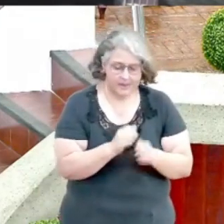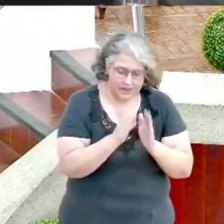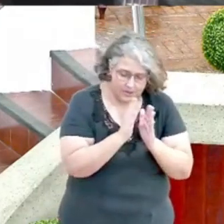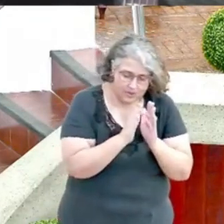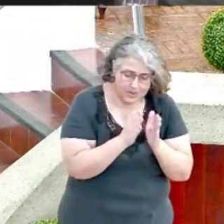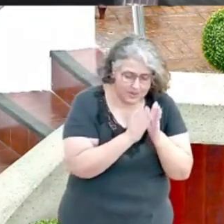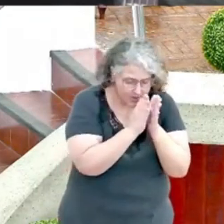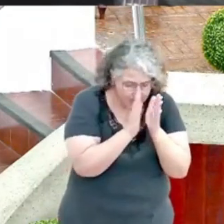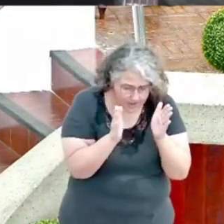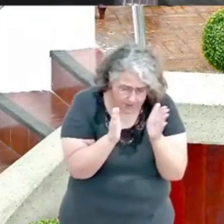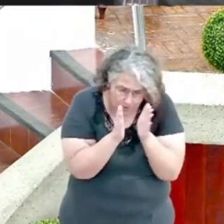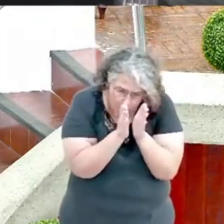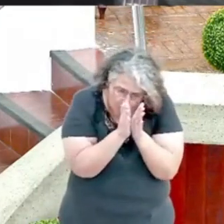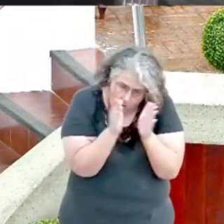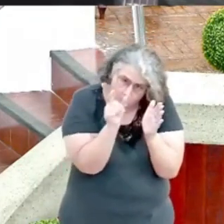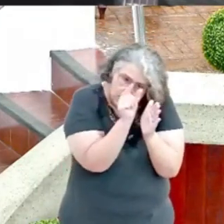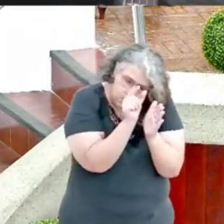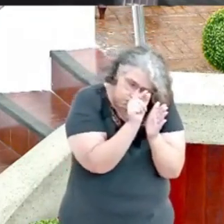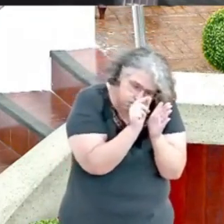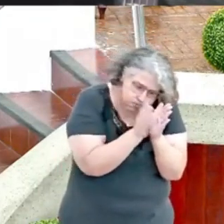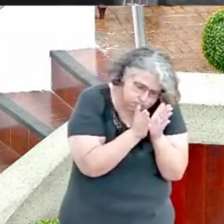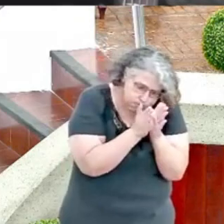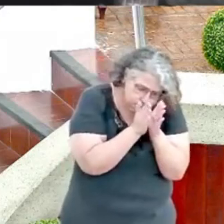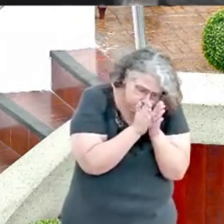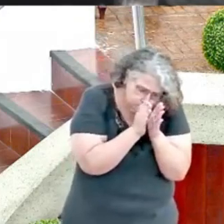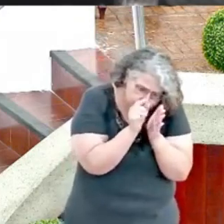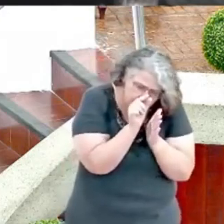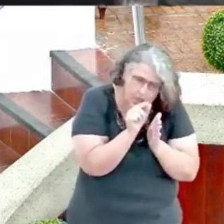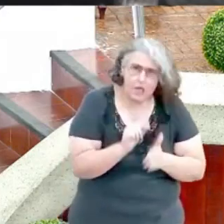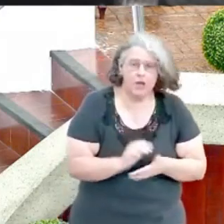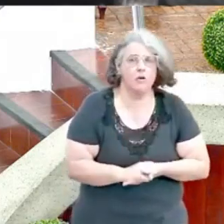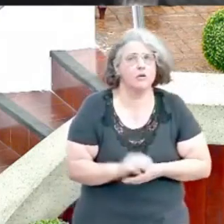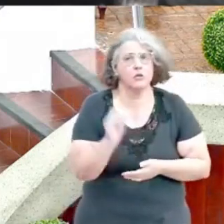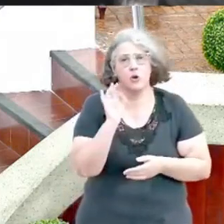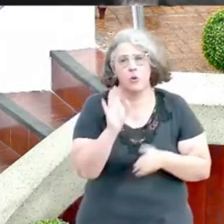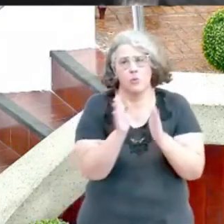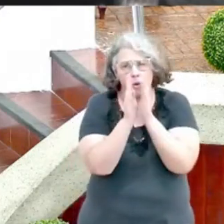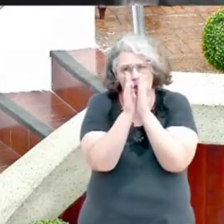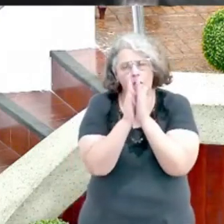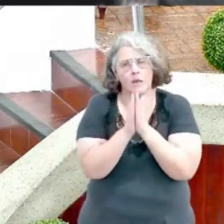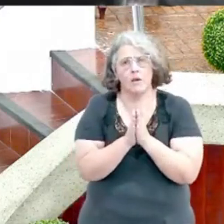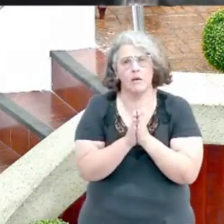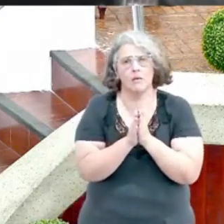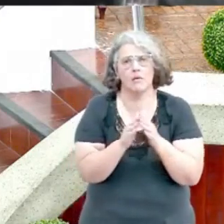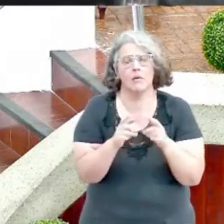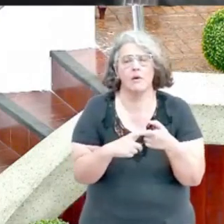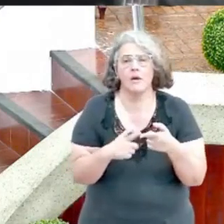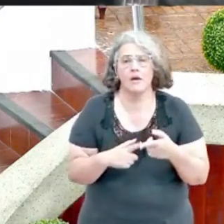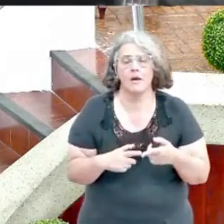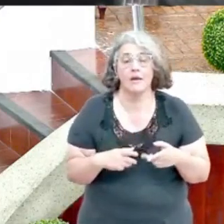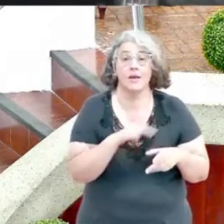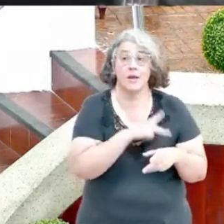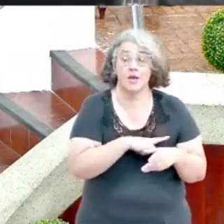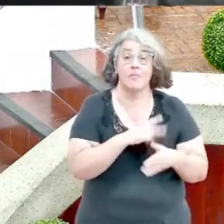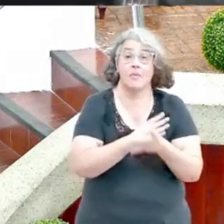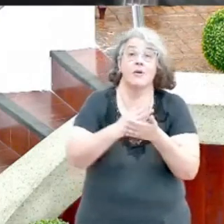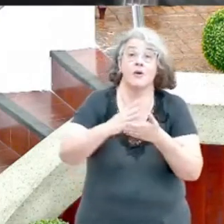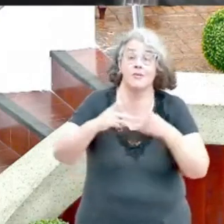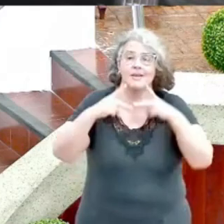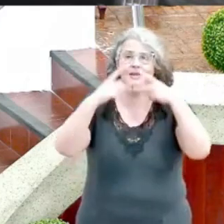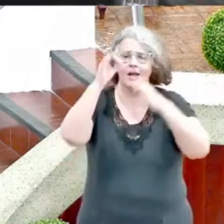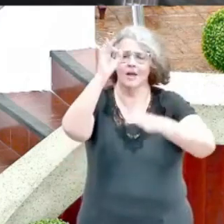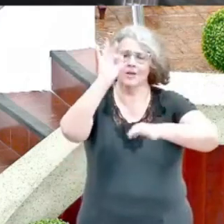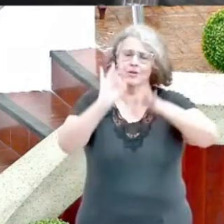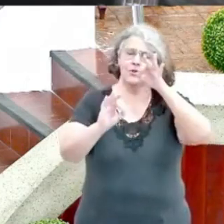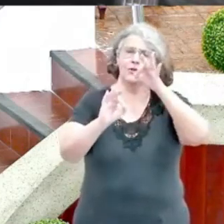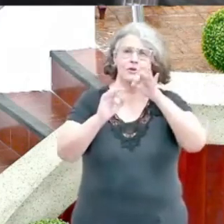tempo, brevíssimo tempo. Essa separação era da presença e não do coração, e Paulo começa agora a justificar isso.